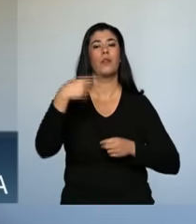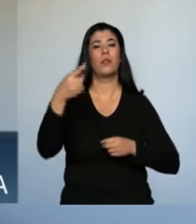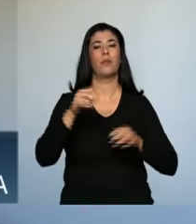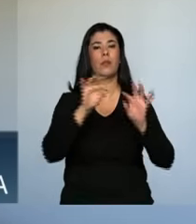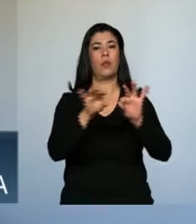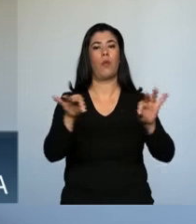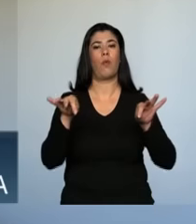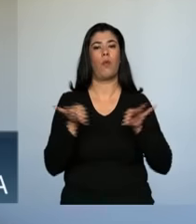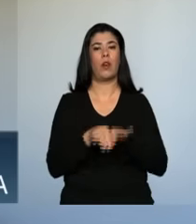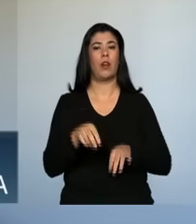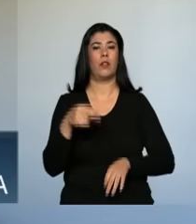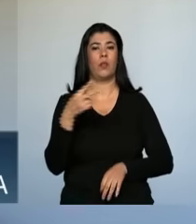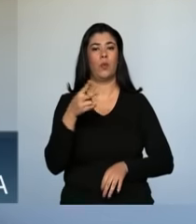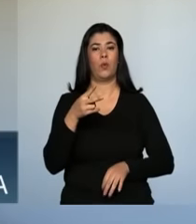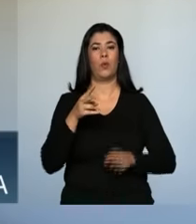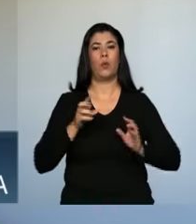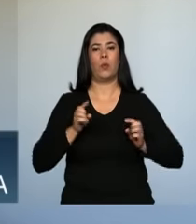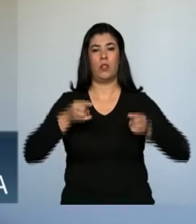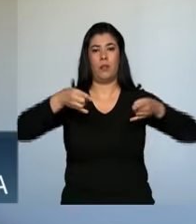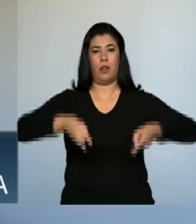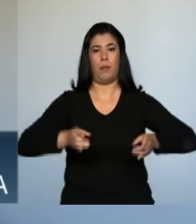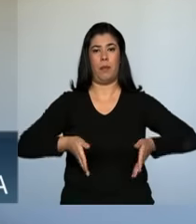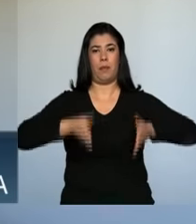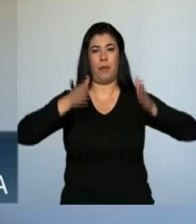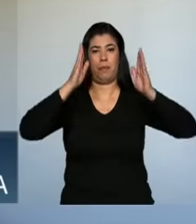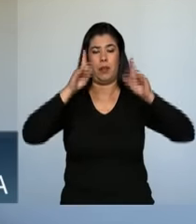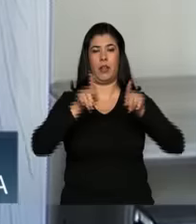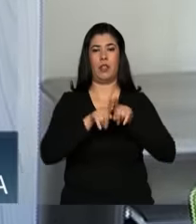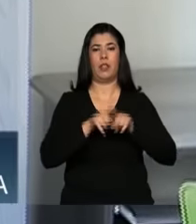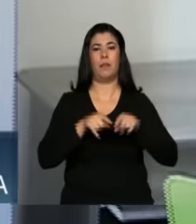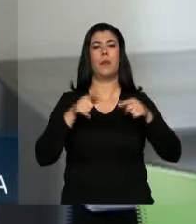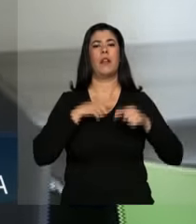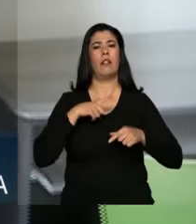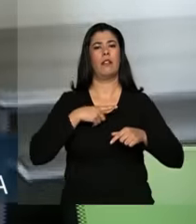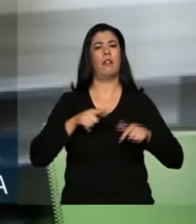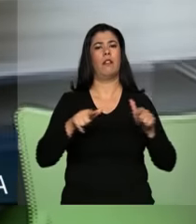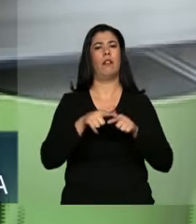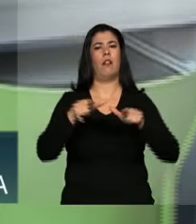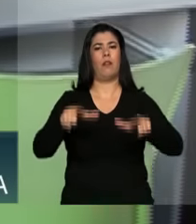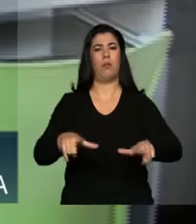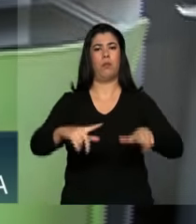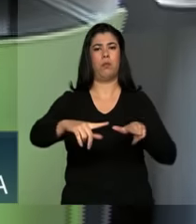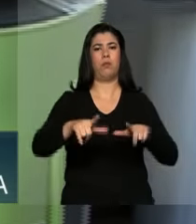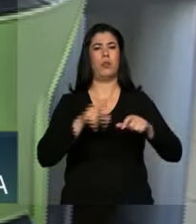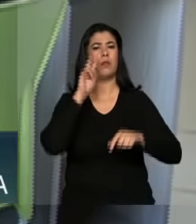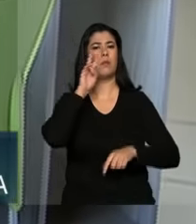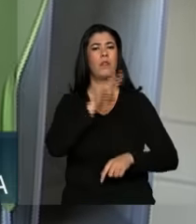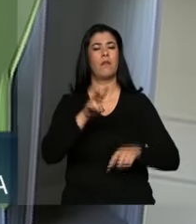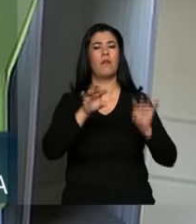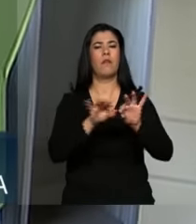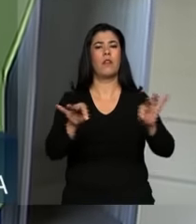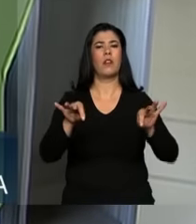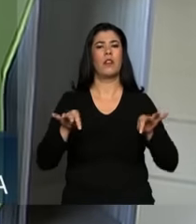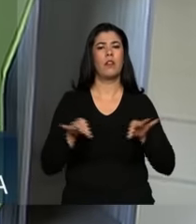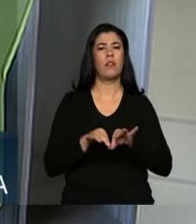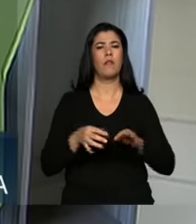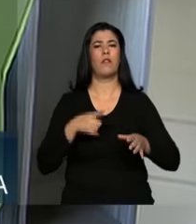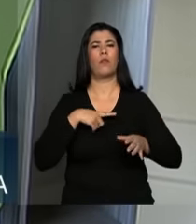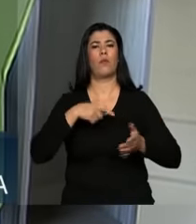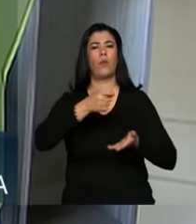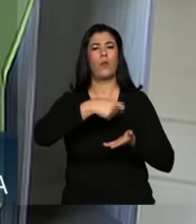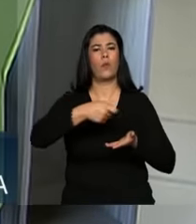beliche. Todas as casas possuem cerâmica, olha só, um quarto com uma